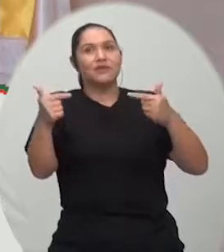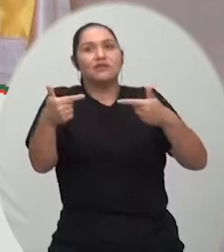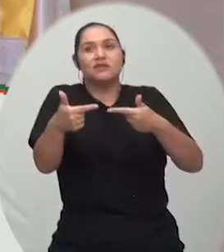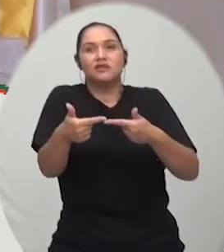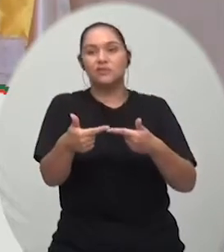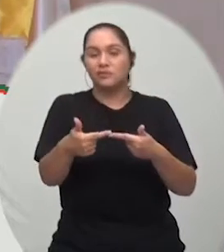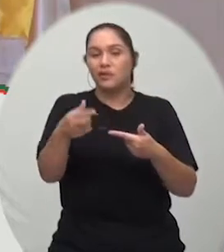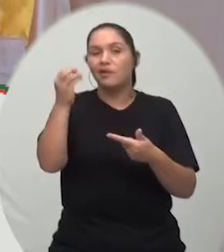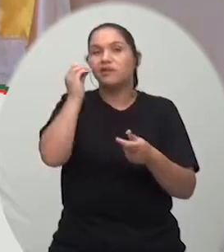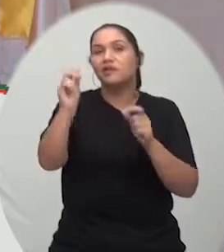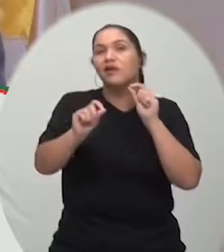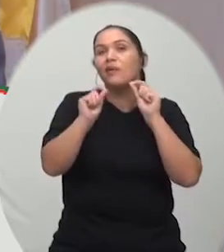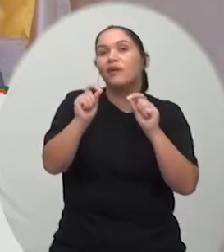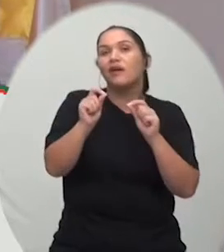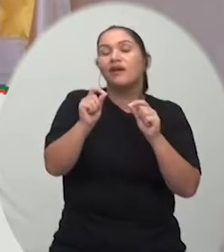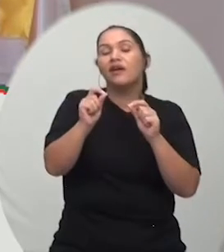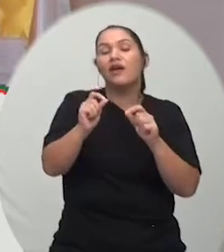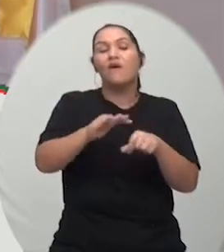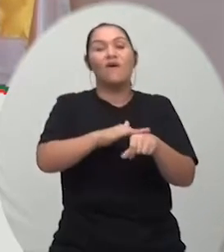aí, vereador Toninho,